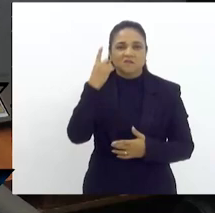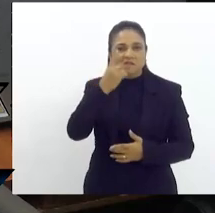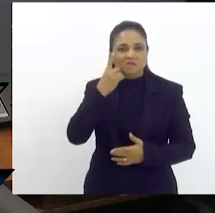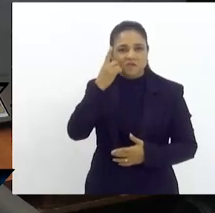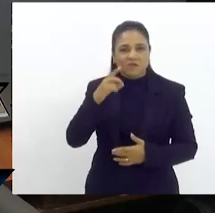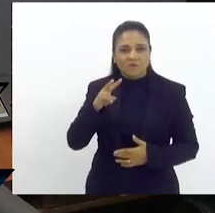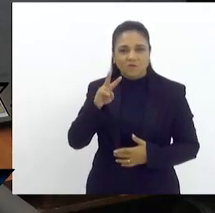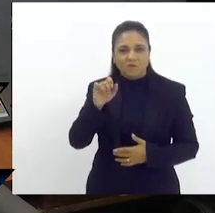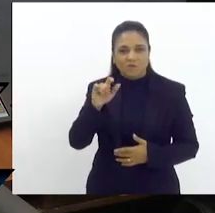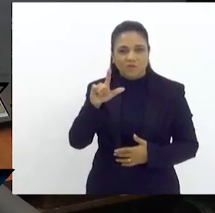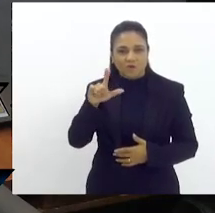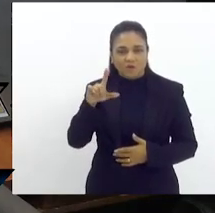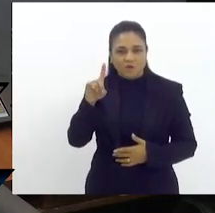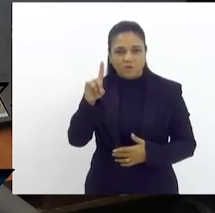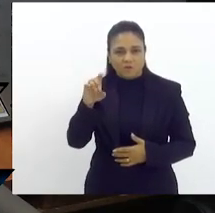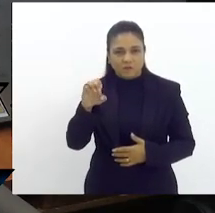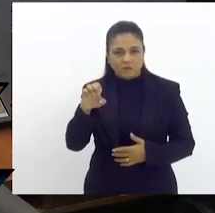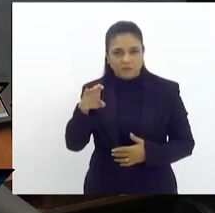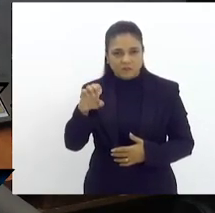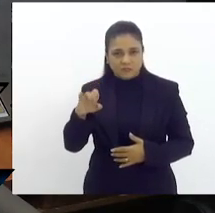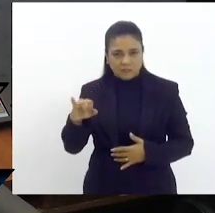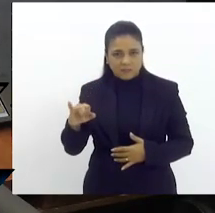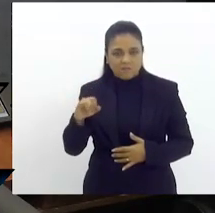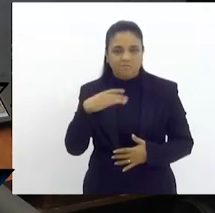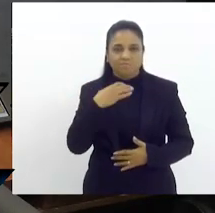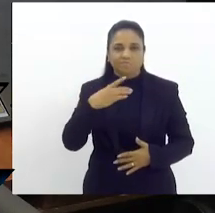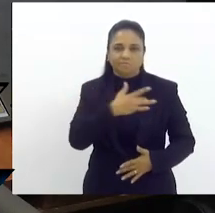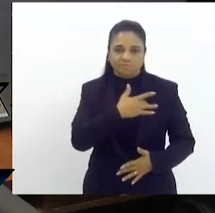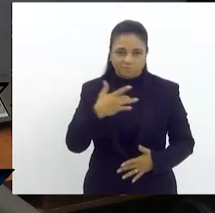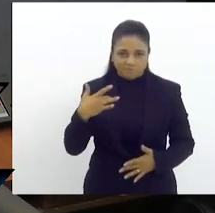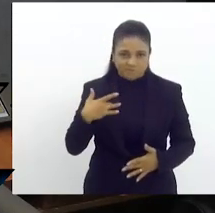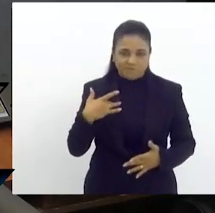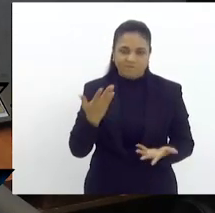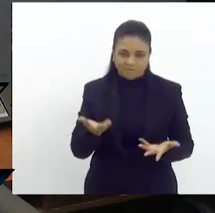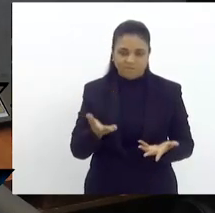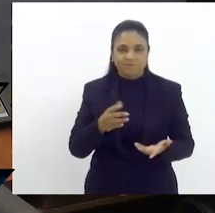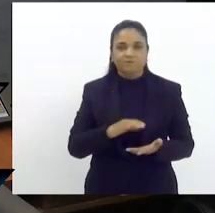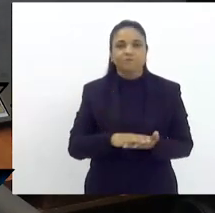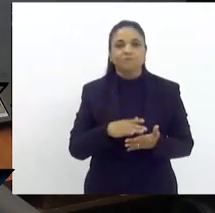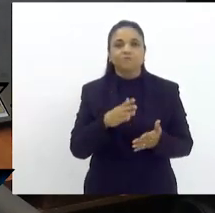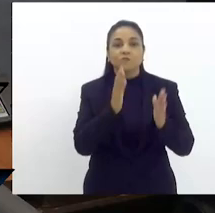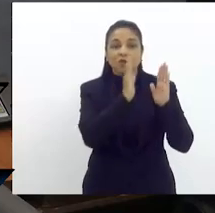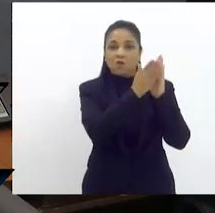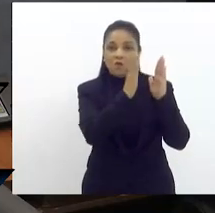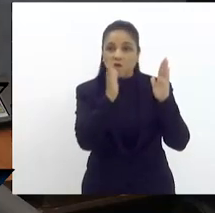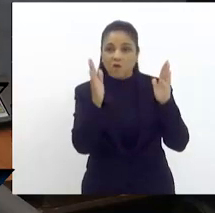Valdecir da Saúde aí questão de ordem